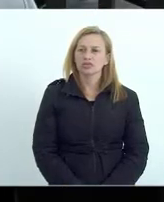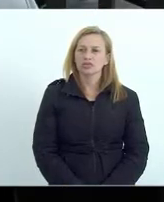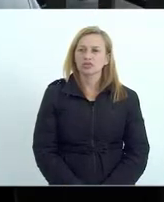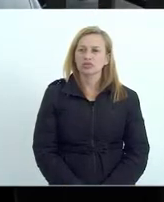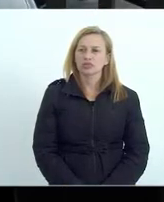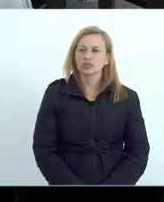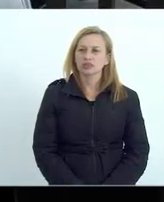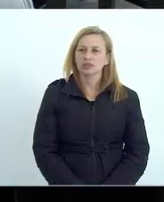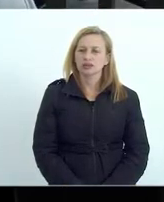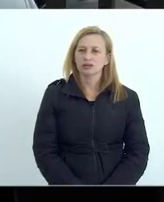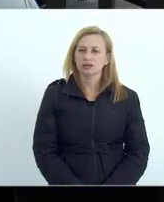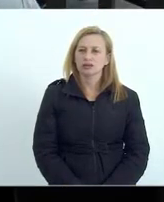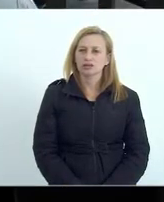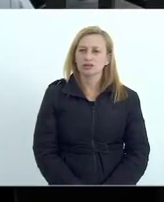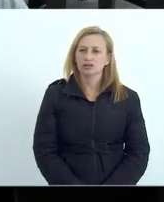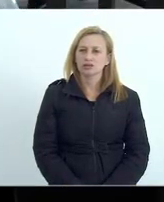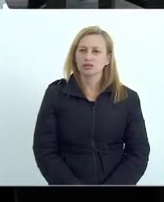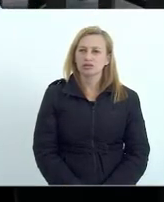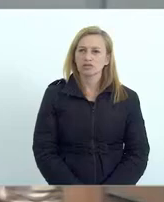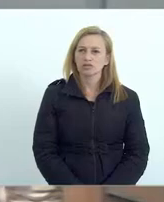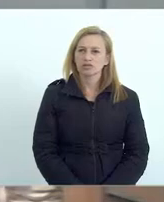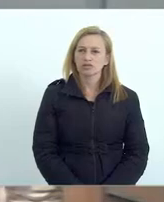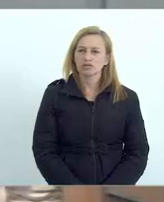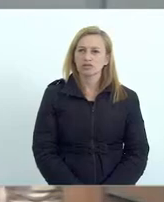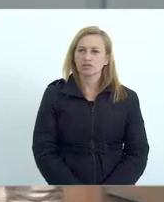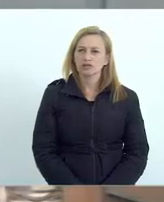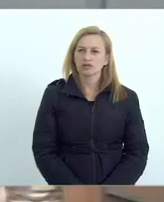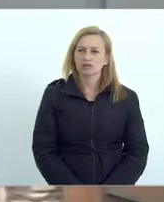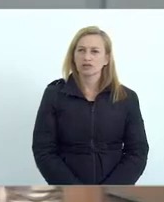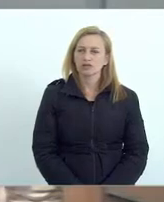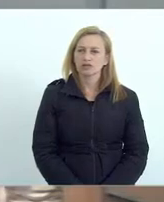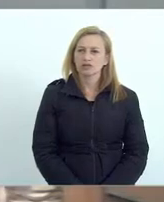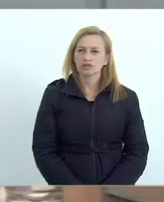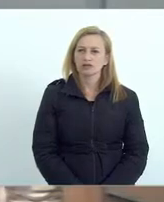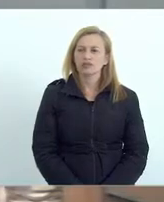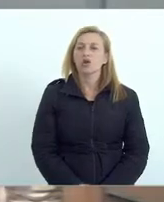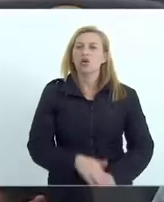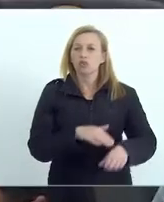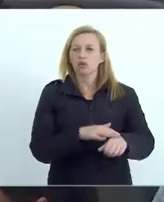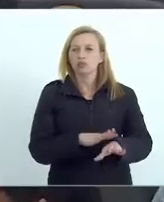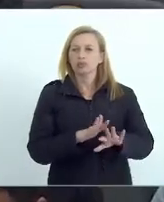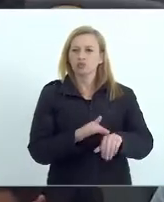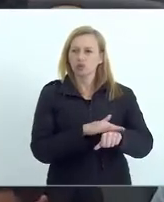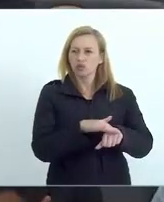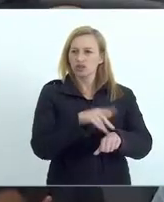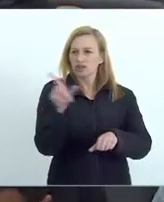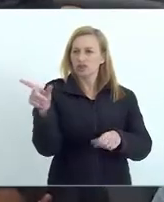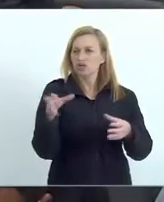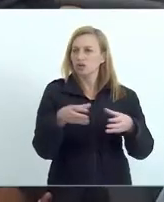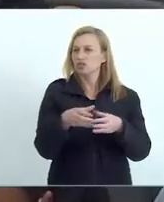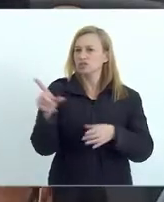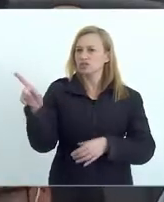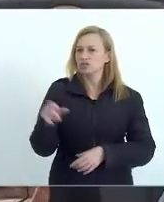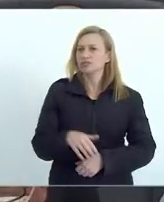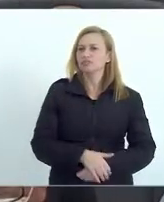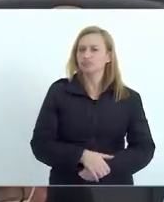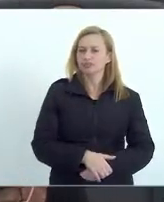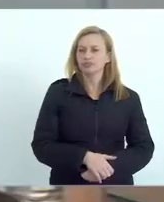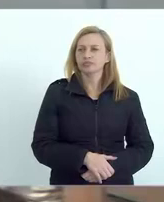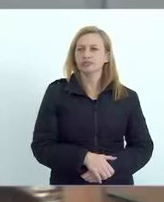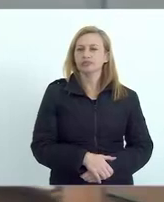eu sou começa com a comissão para integrar o grupo de trabalho que a gente vai criar sobre isso eu quero fazer um adendo aqui que